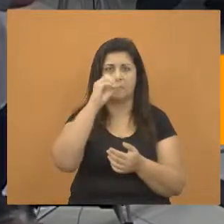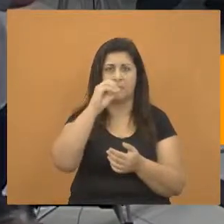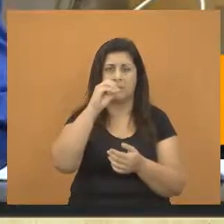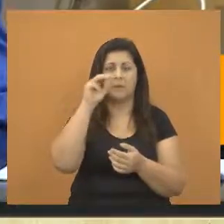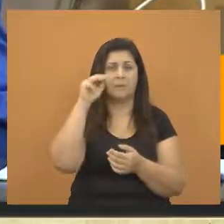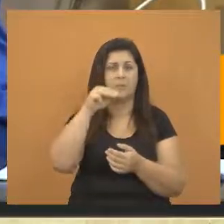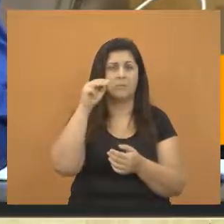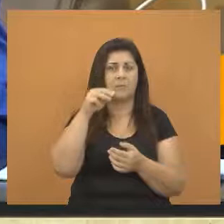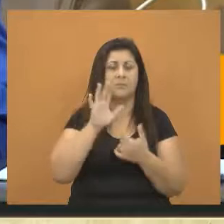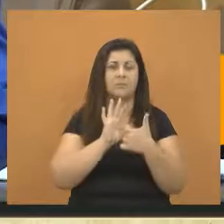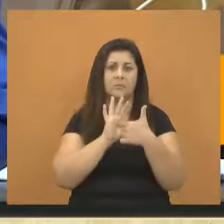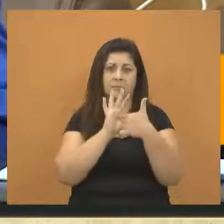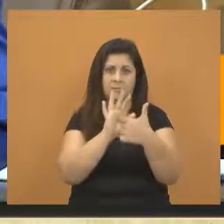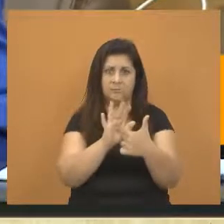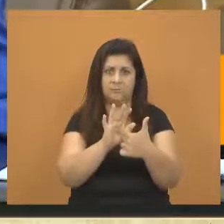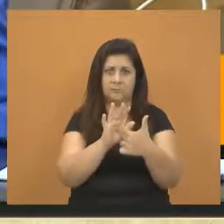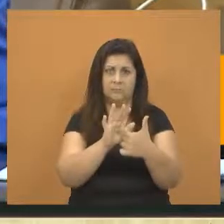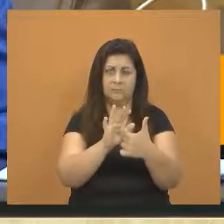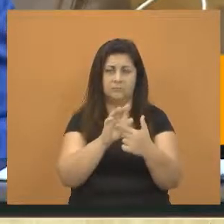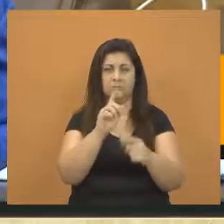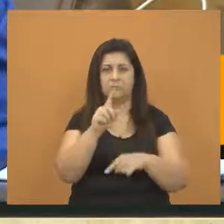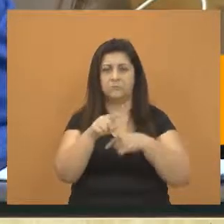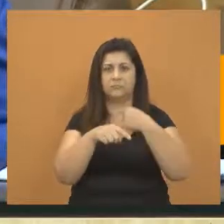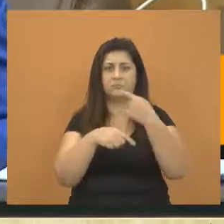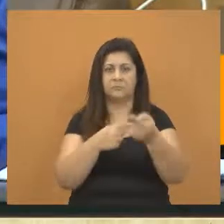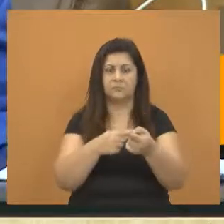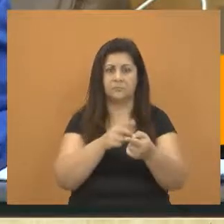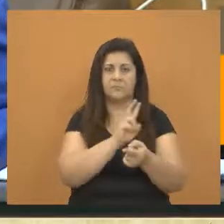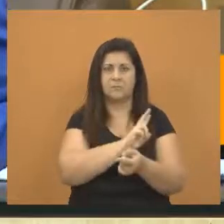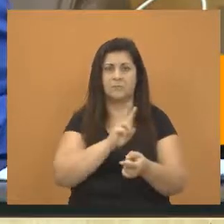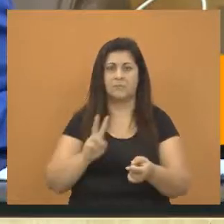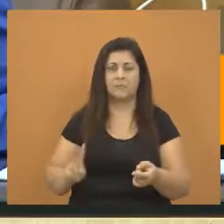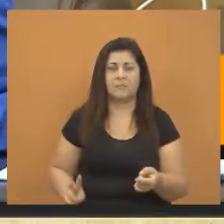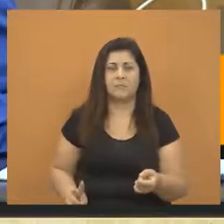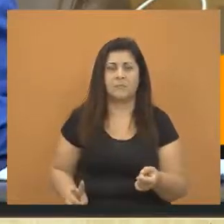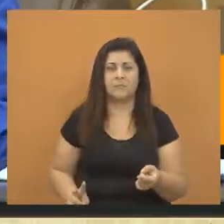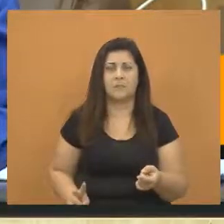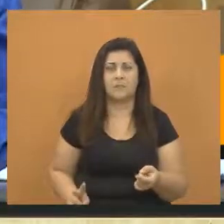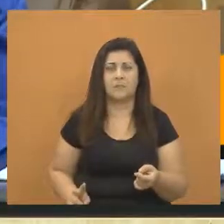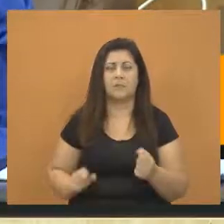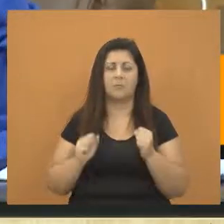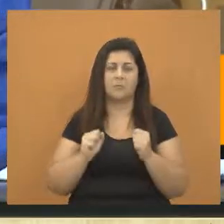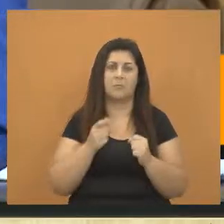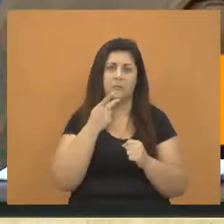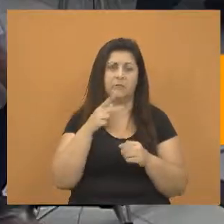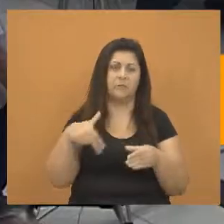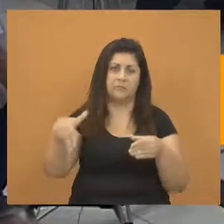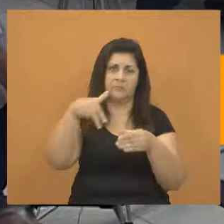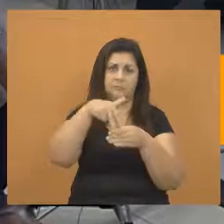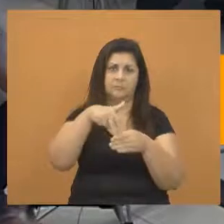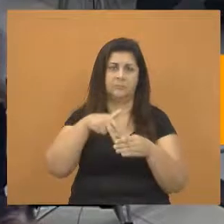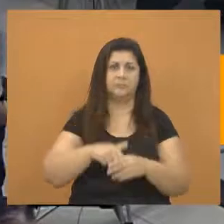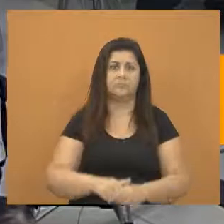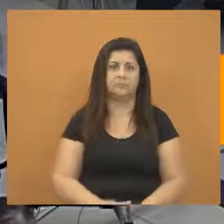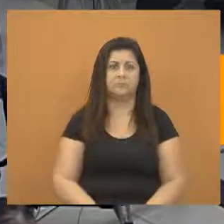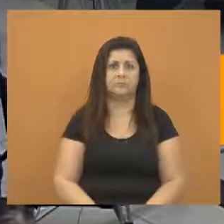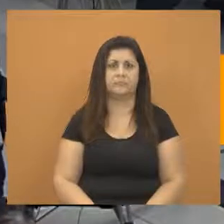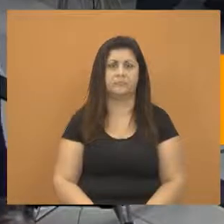para apresentação e a parte dos vereadores tem 15 minutos para o uso da palavra.